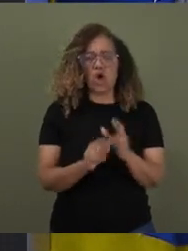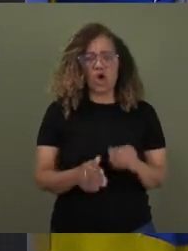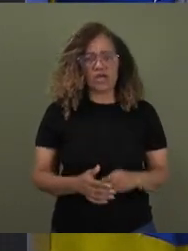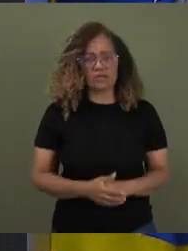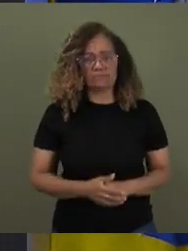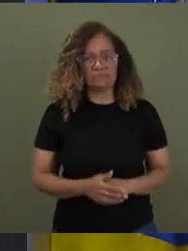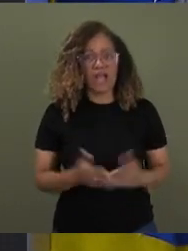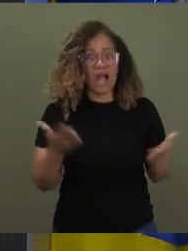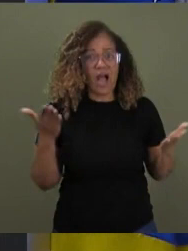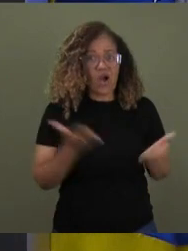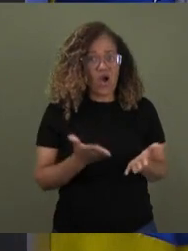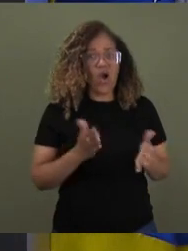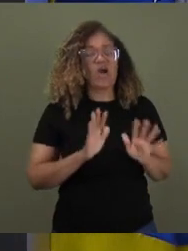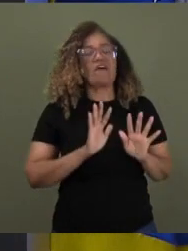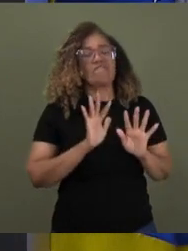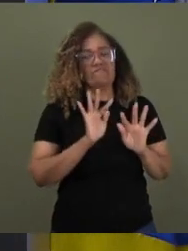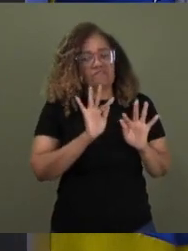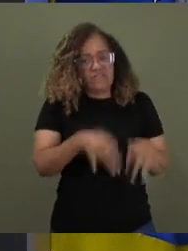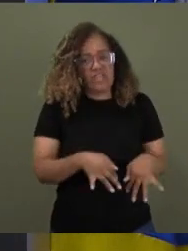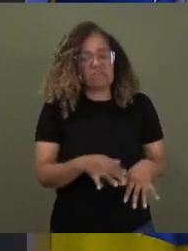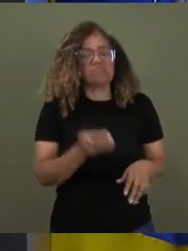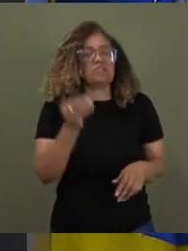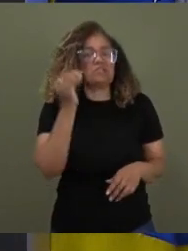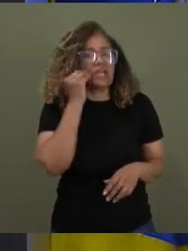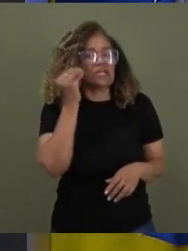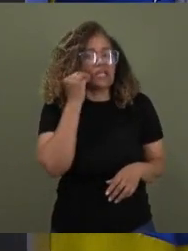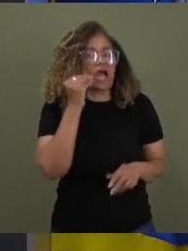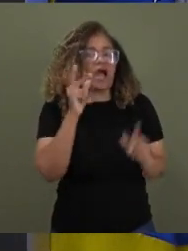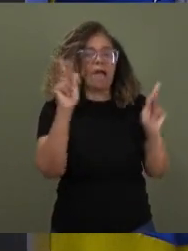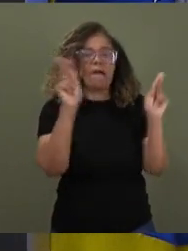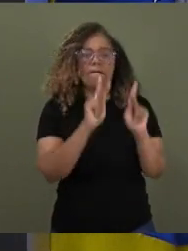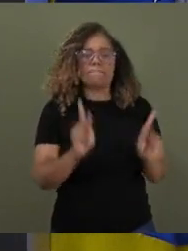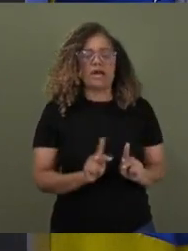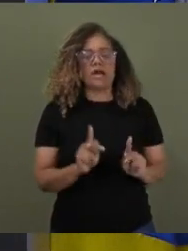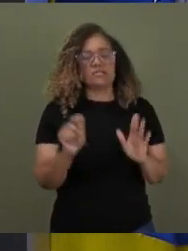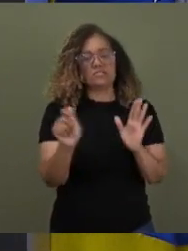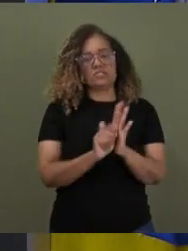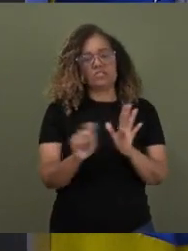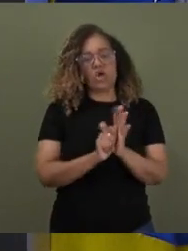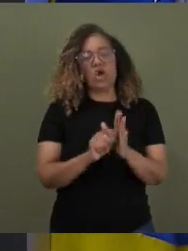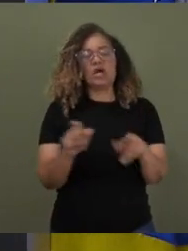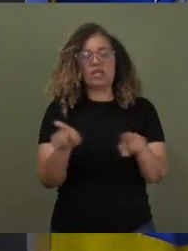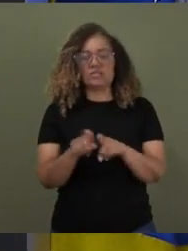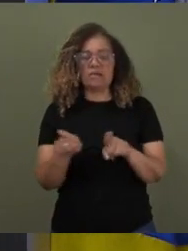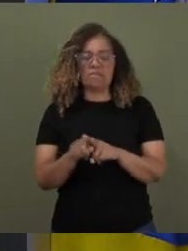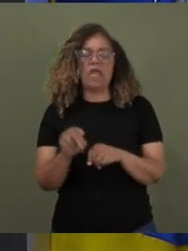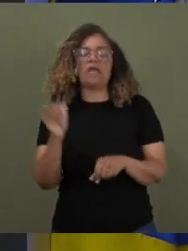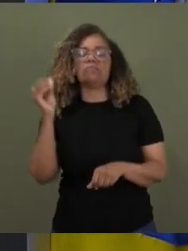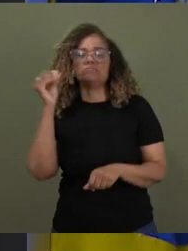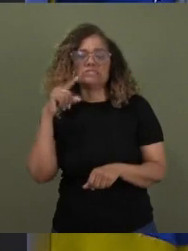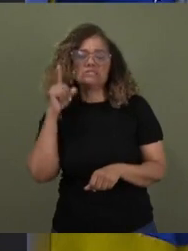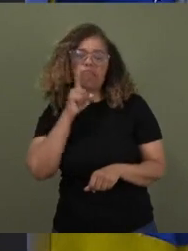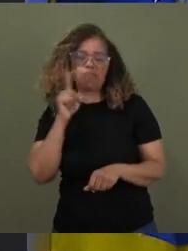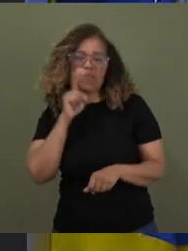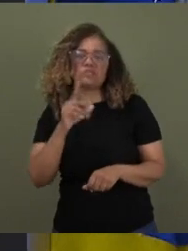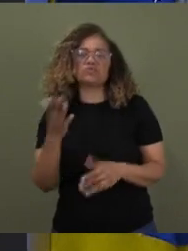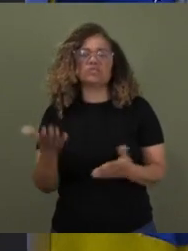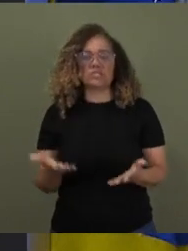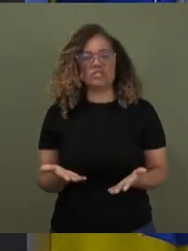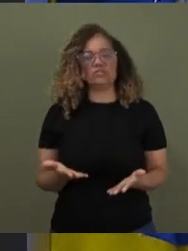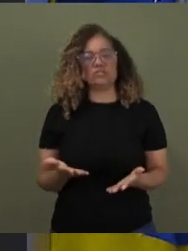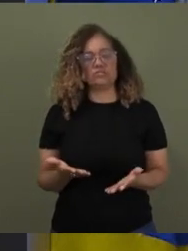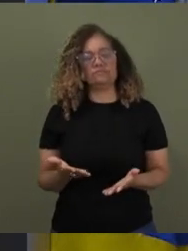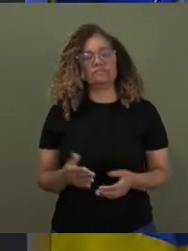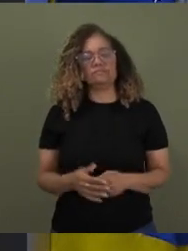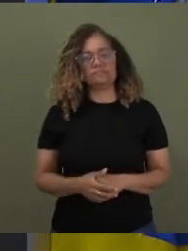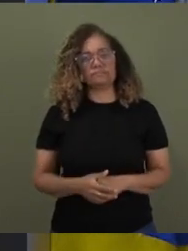da tentativa de paz com as drogas nos Estados Unidos, senador Girão. É